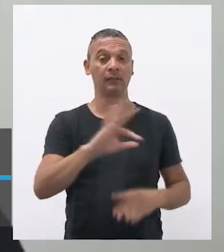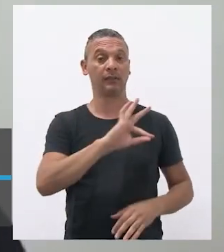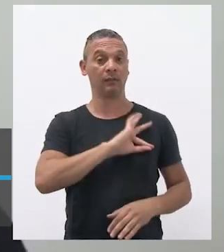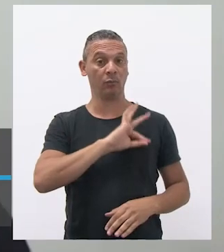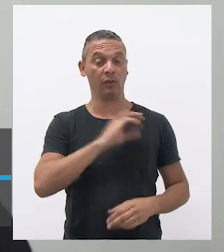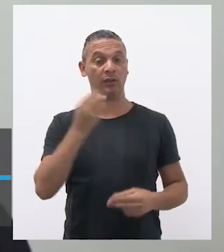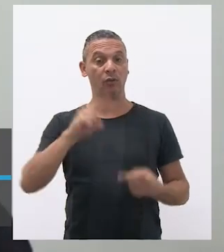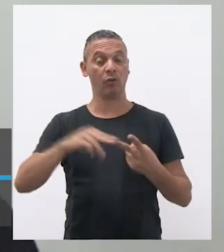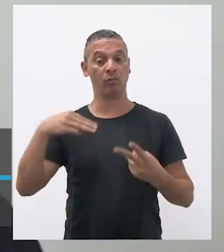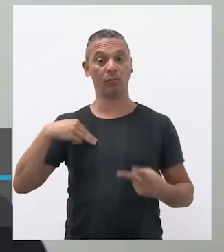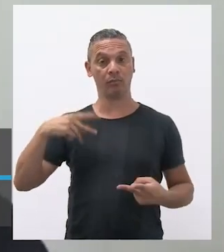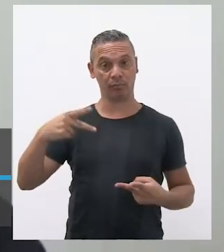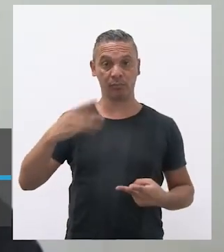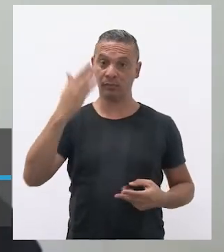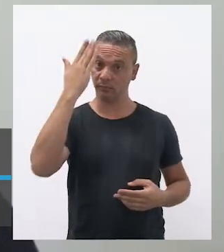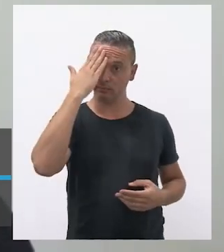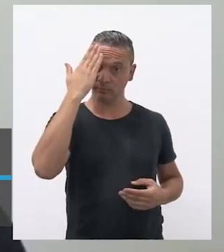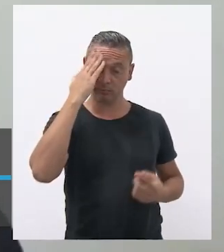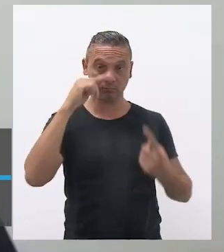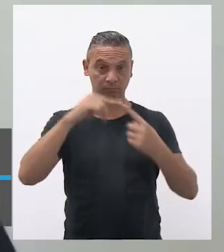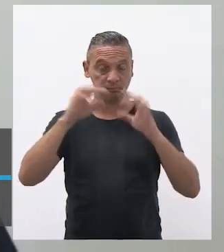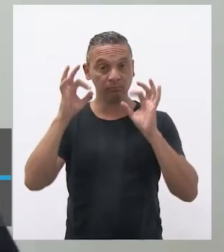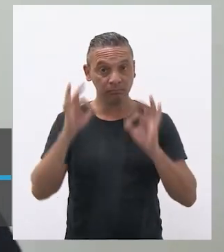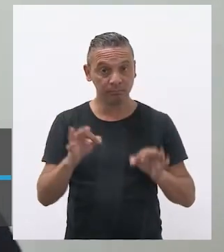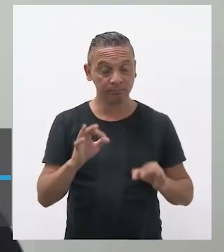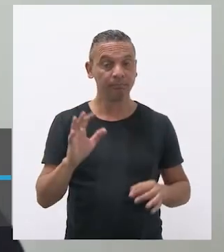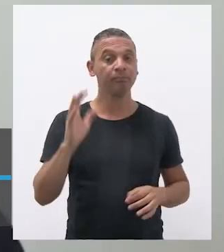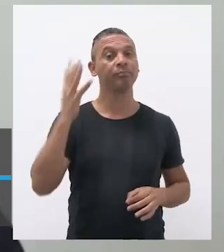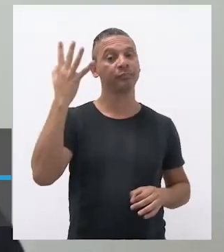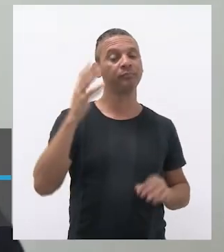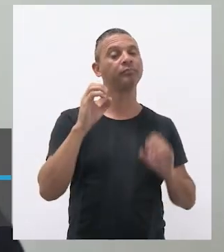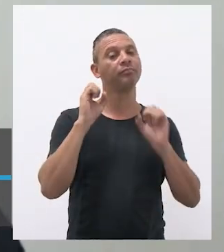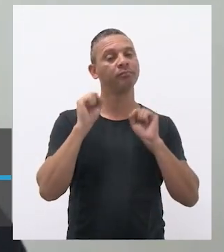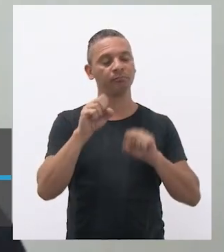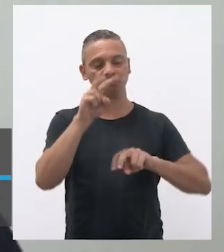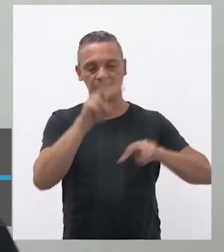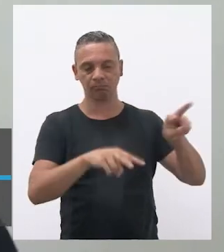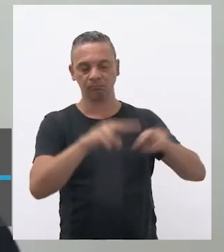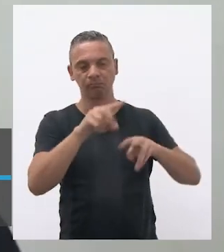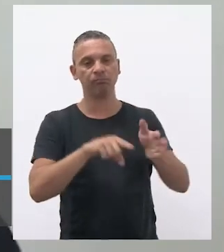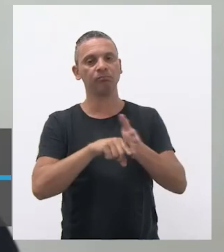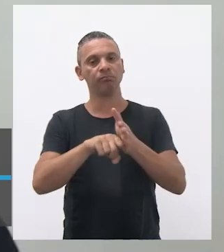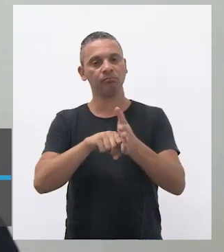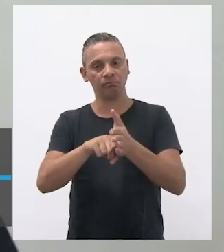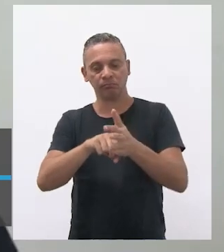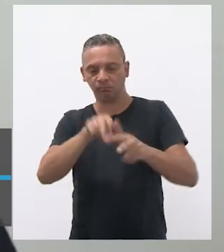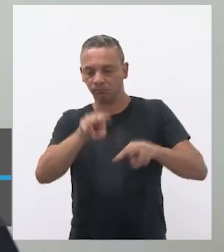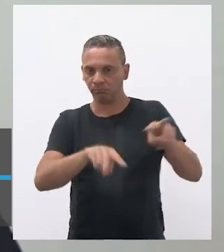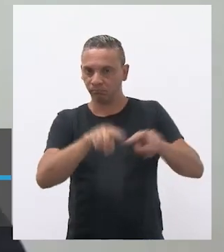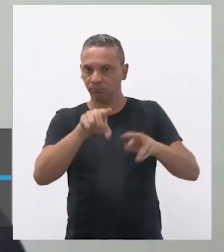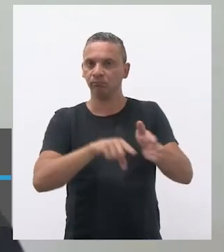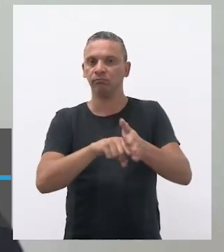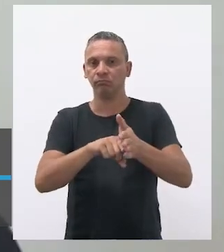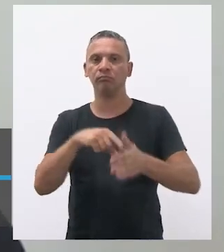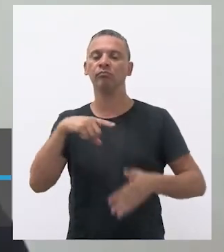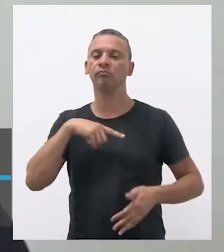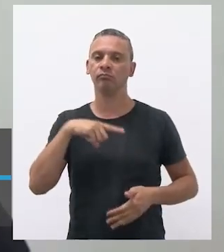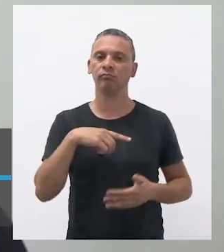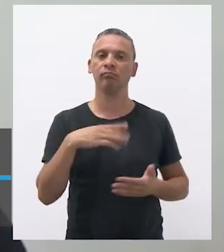a Mulher, né? Em que ela estuda alguns aspectos decorrentes da violência psicológica e do